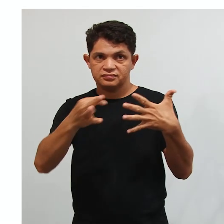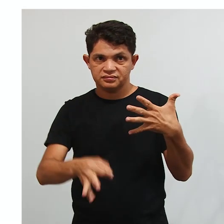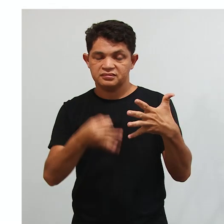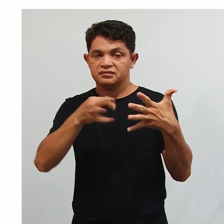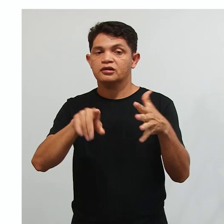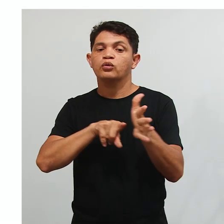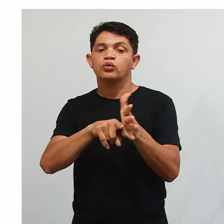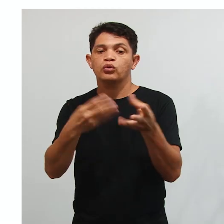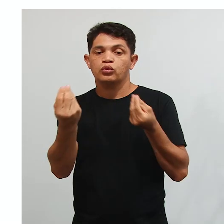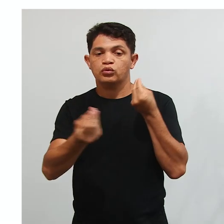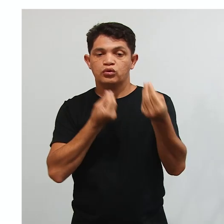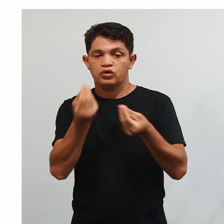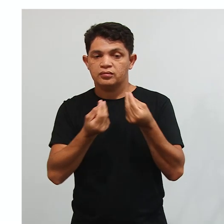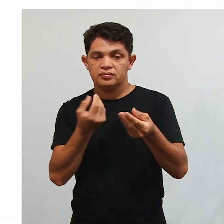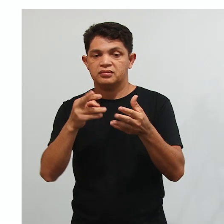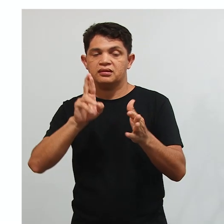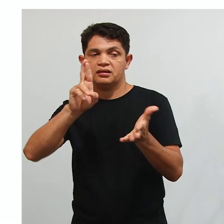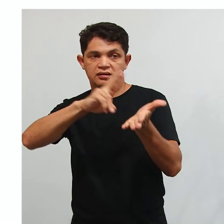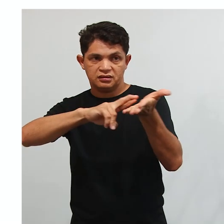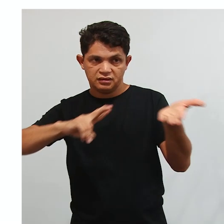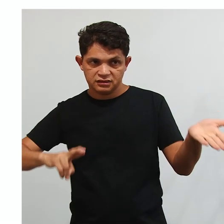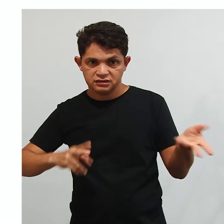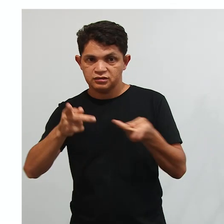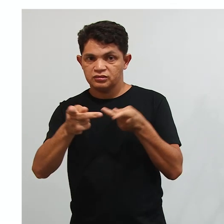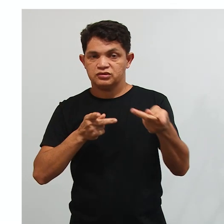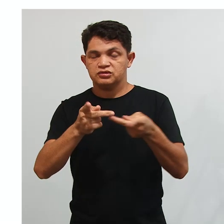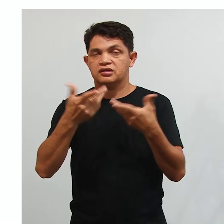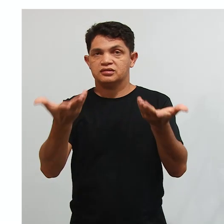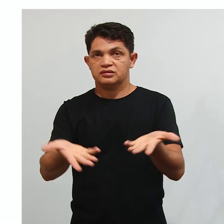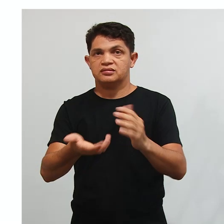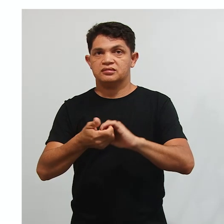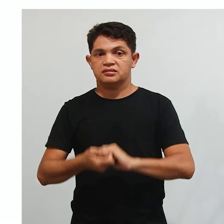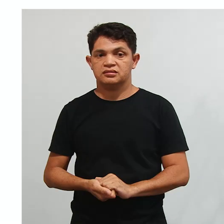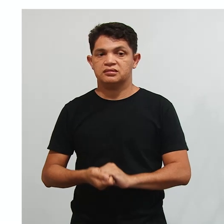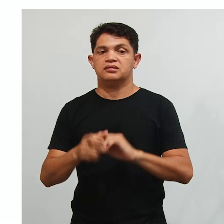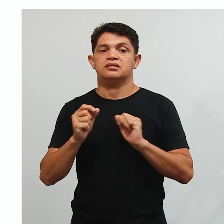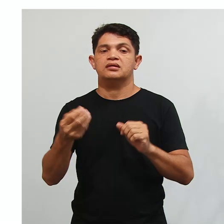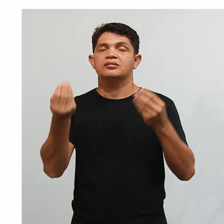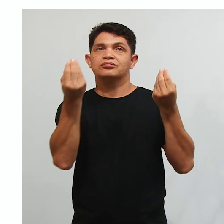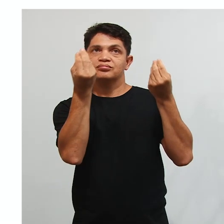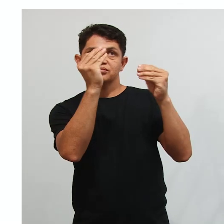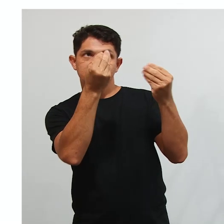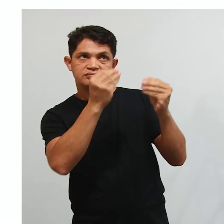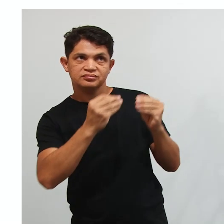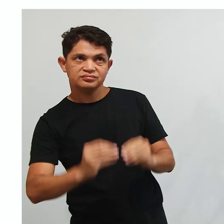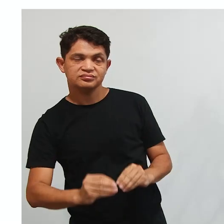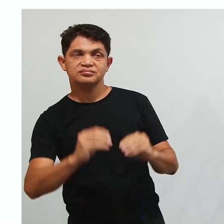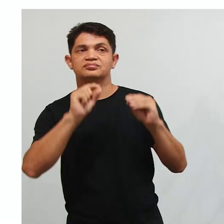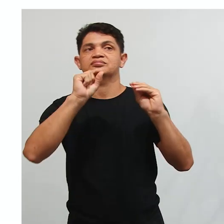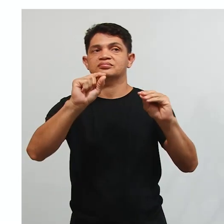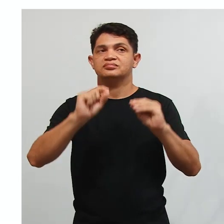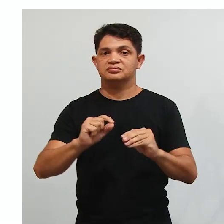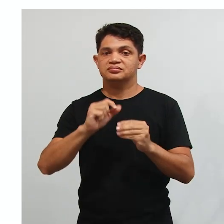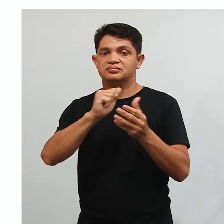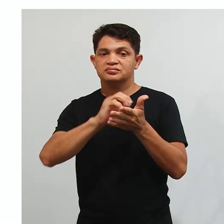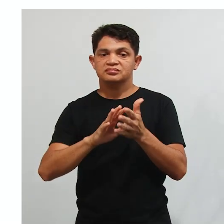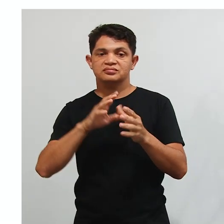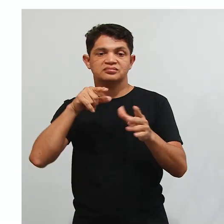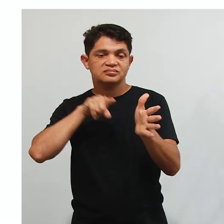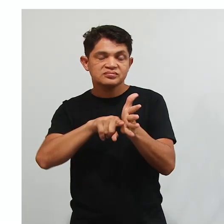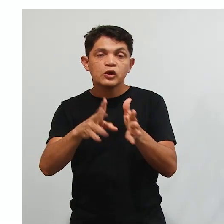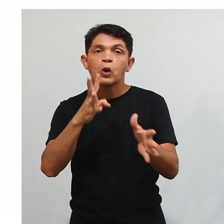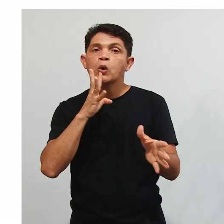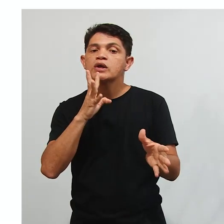de pesquisa tá a gente pode classifica as pesquisas Quanto quanto a área do